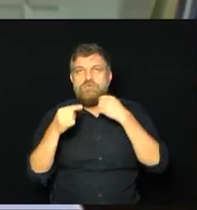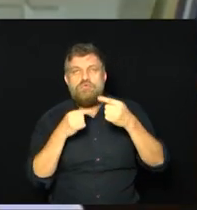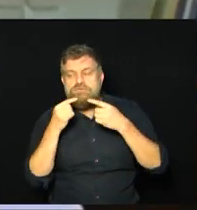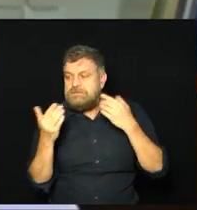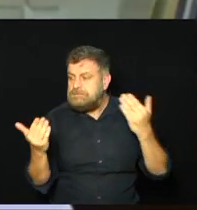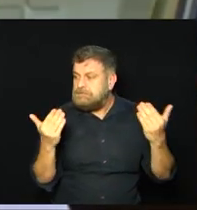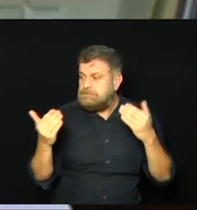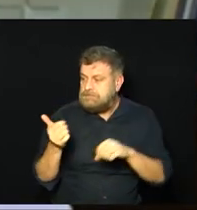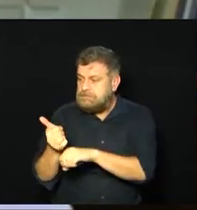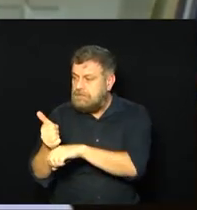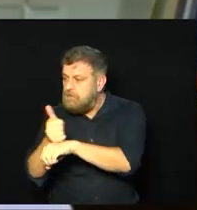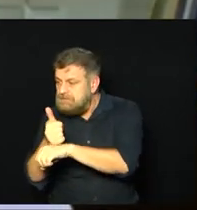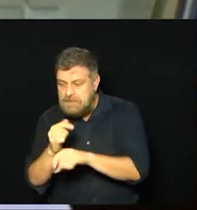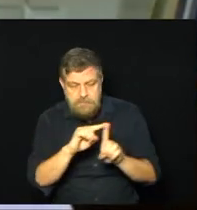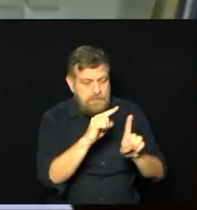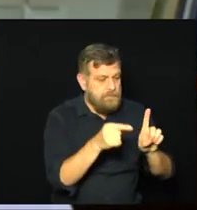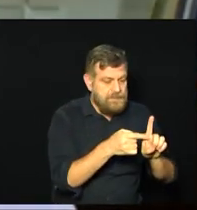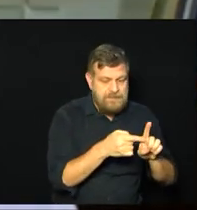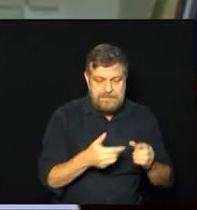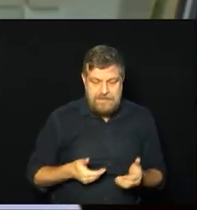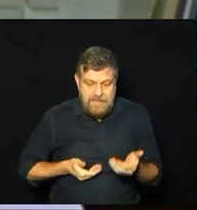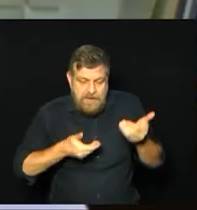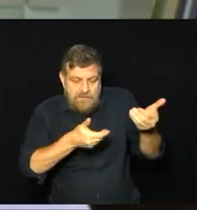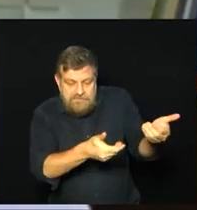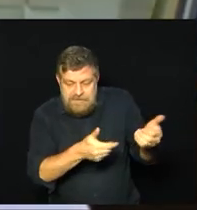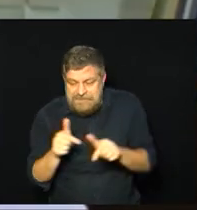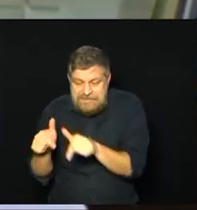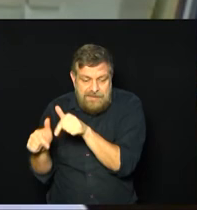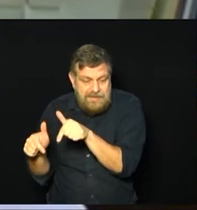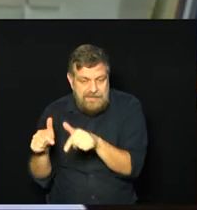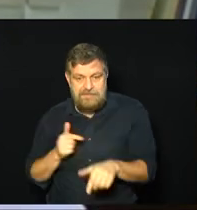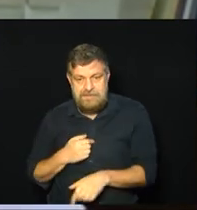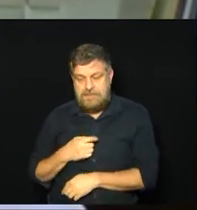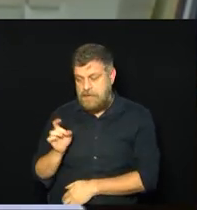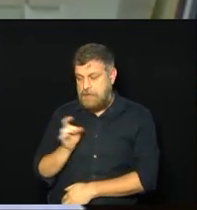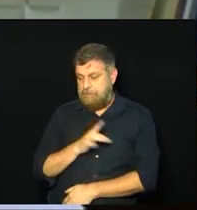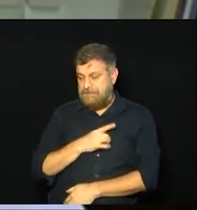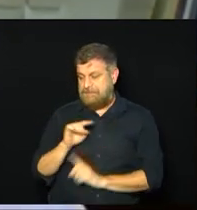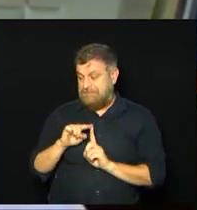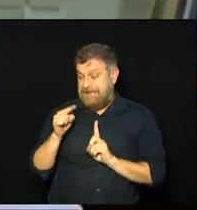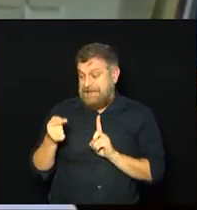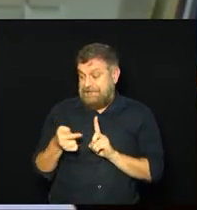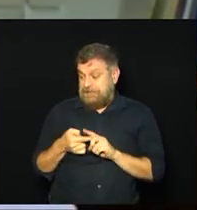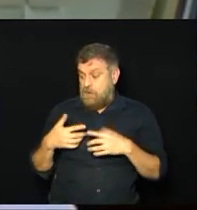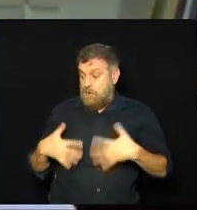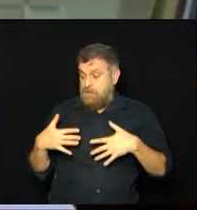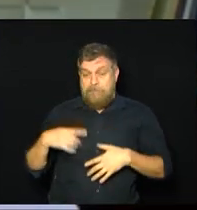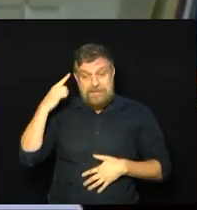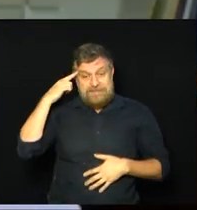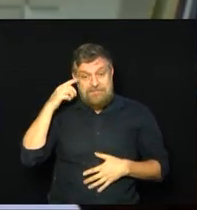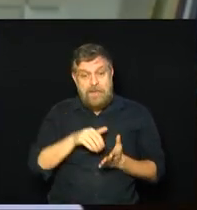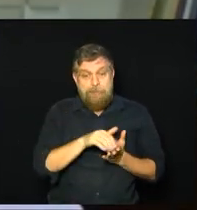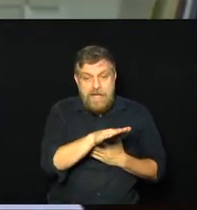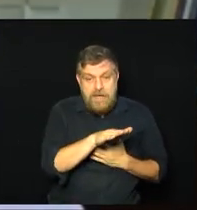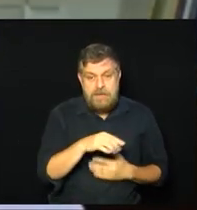da culpa de deixar um filho para ir trabalhar, ou o medo de falar do trabalho que está grávida e vai ser mandada embora,